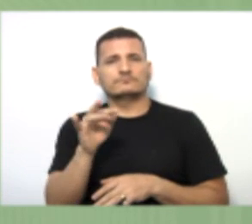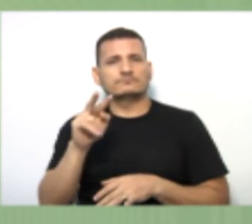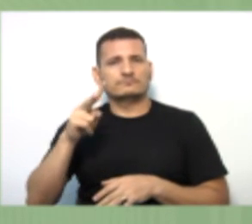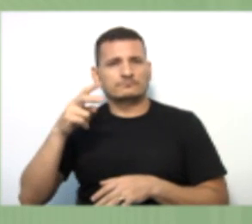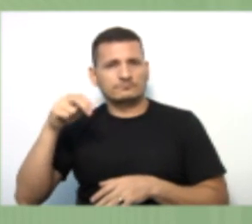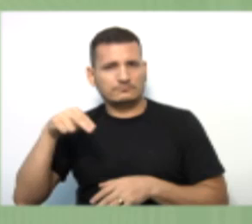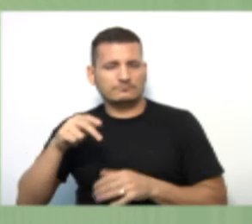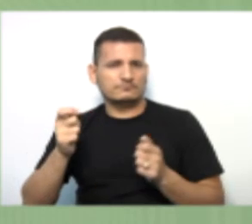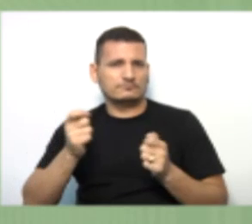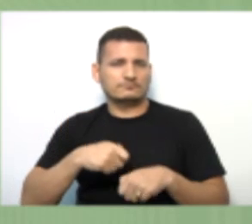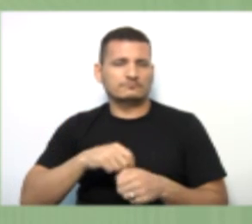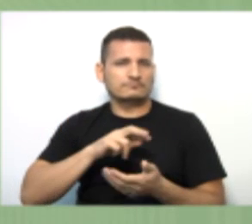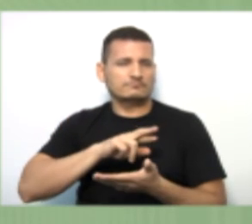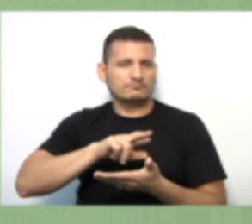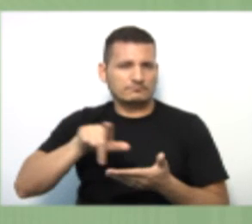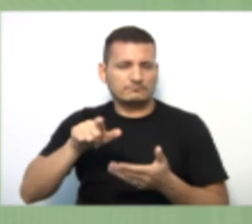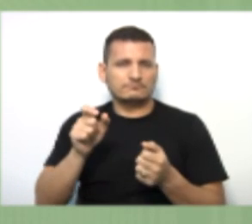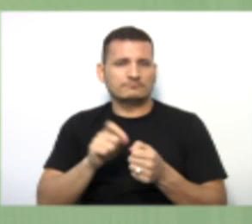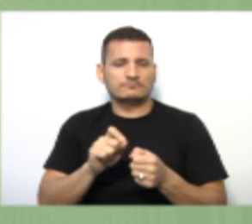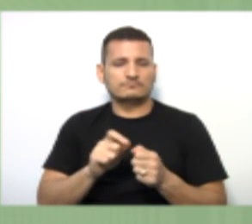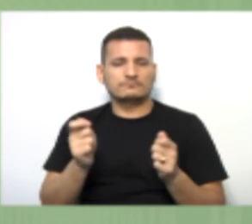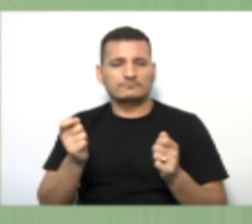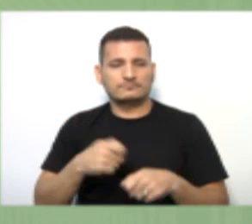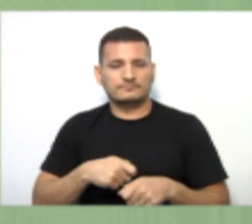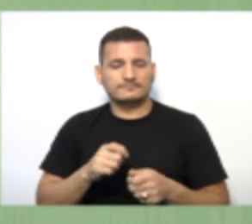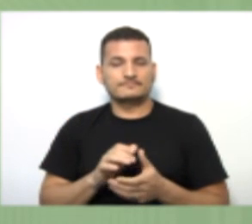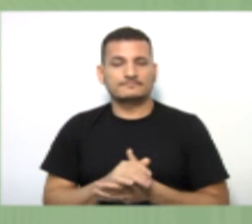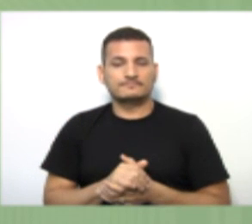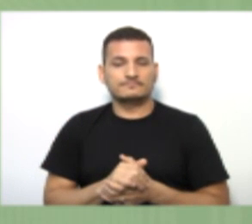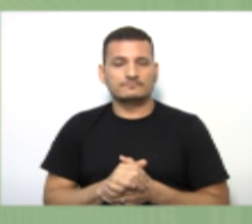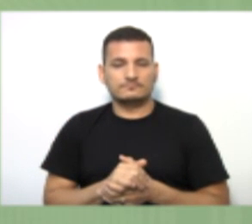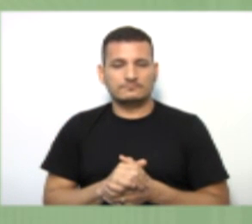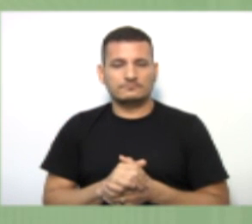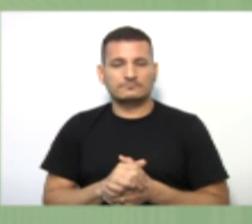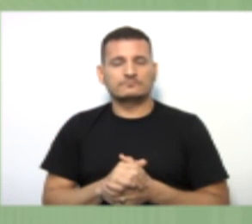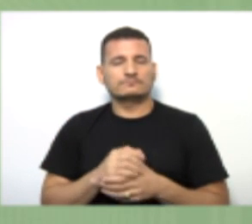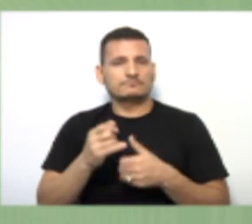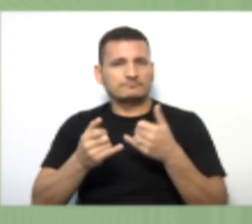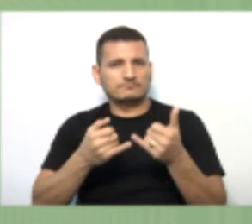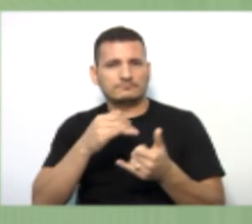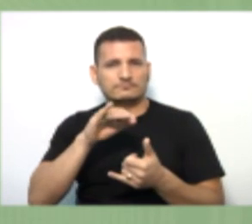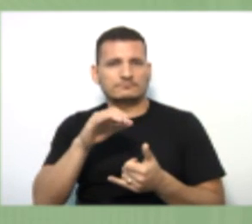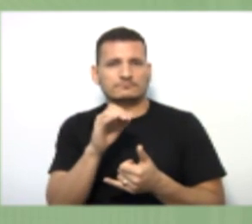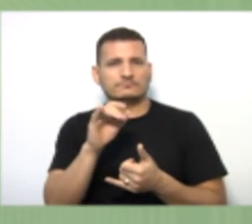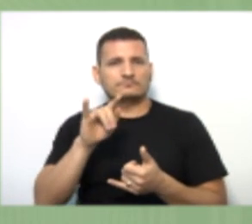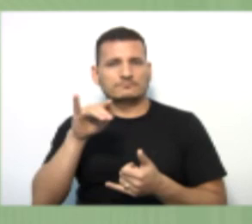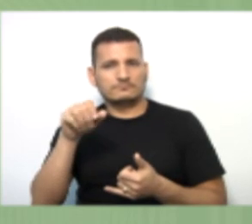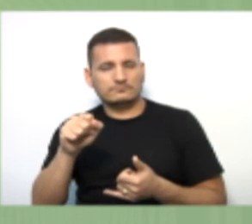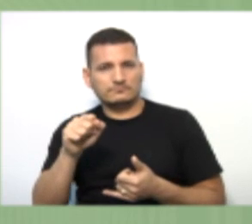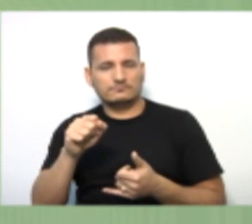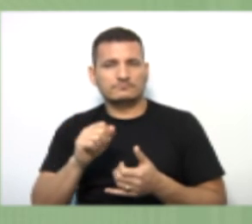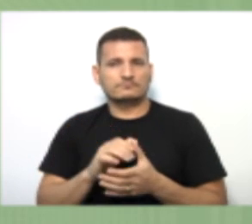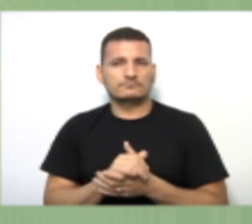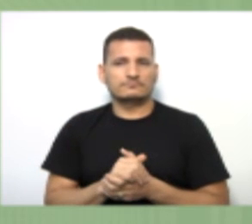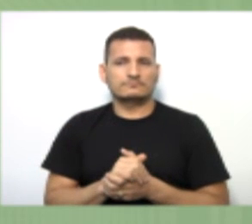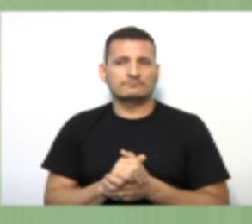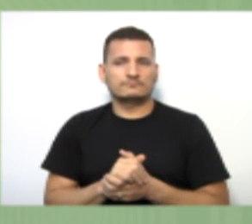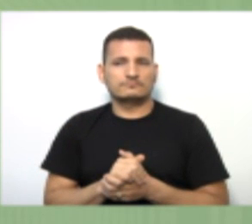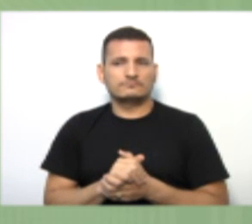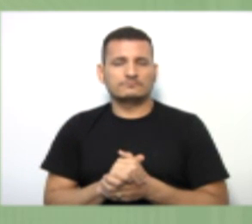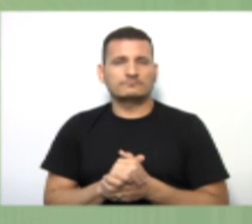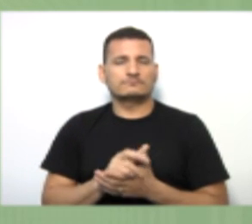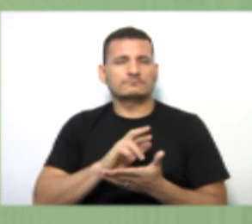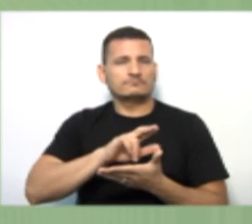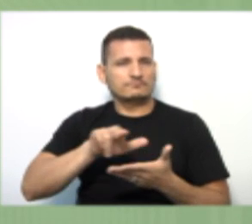de tudo em Python, não é verdade, professor? É possível fazer jogos, é possível fazer, gente,